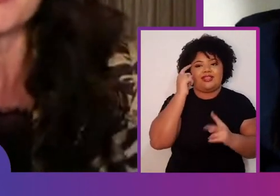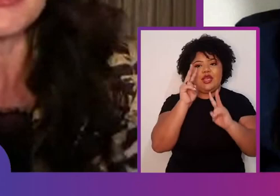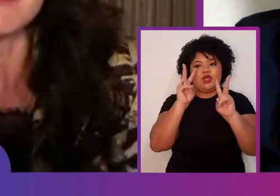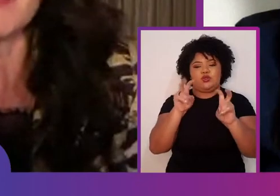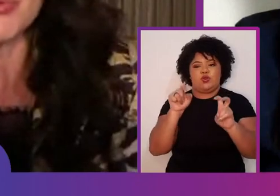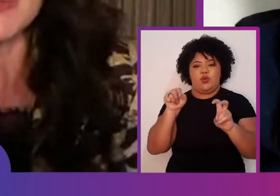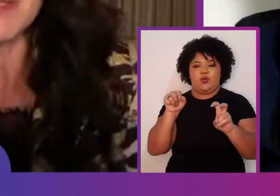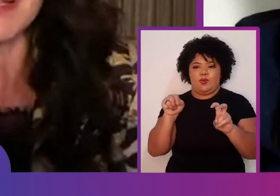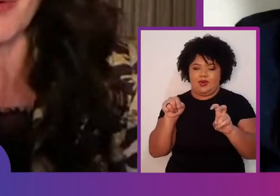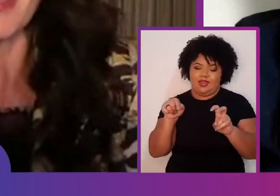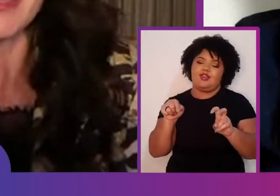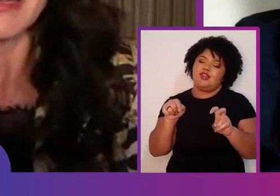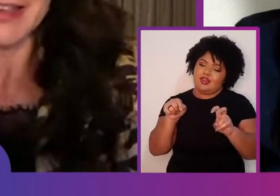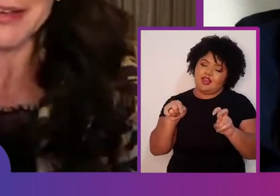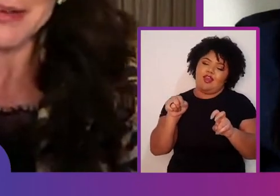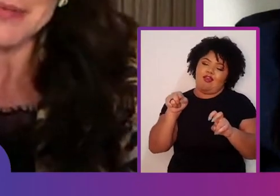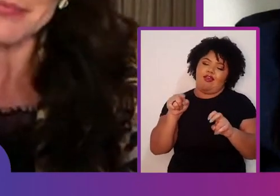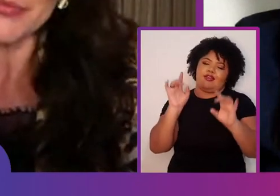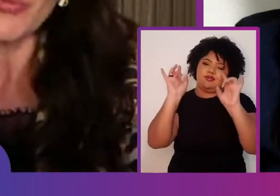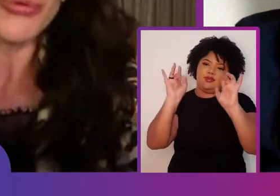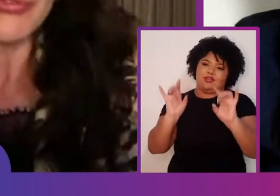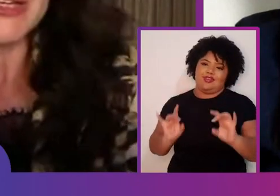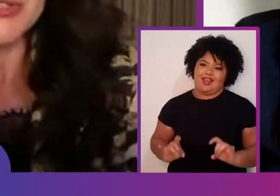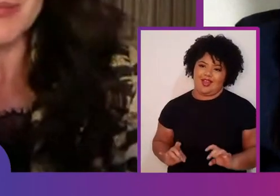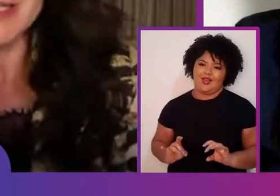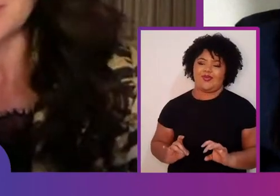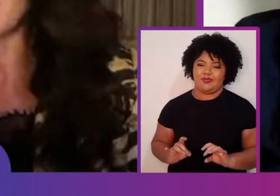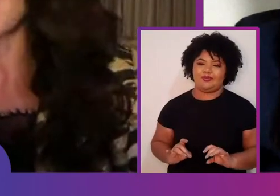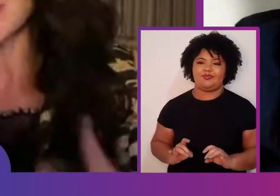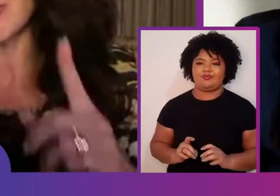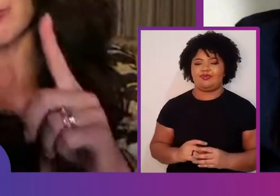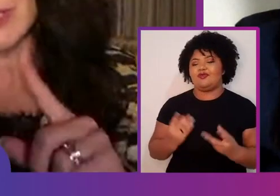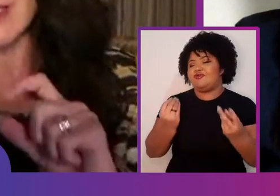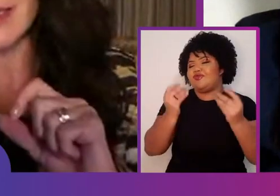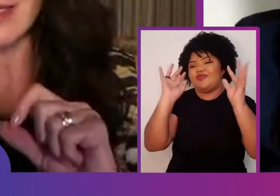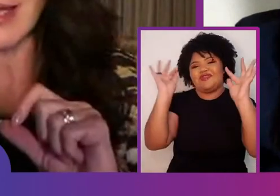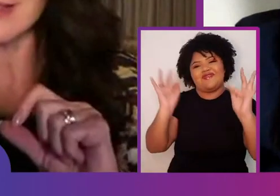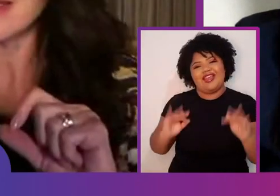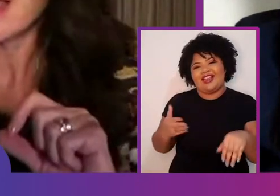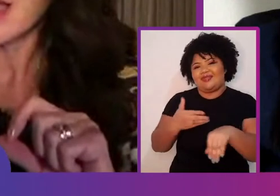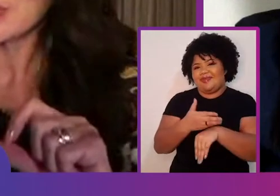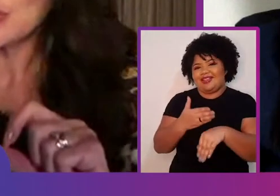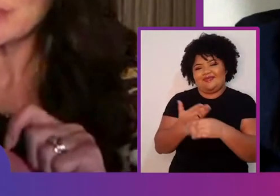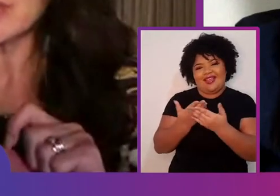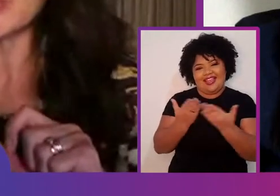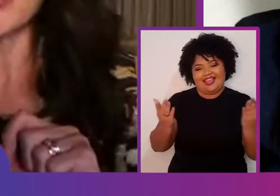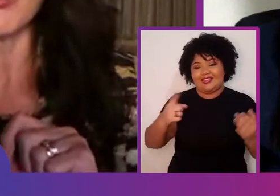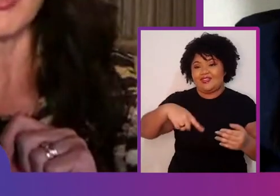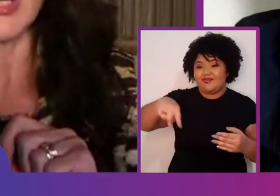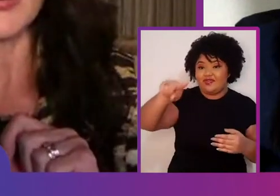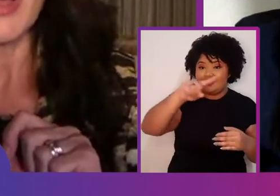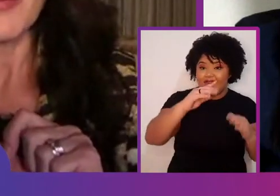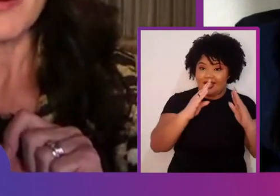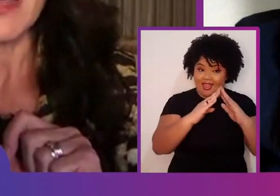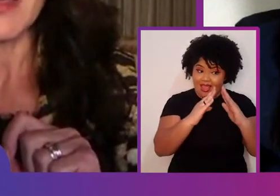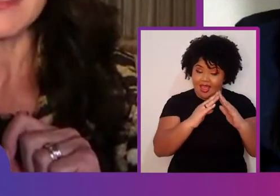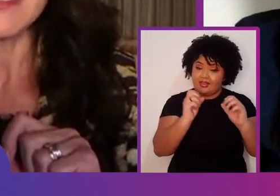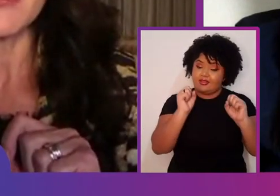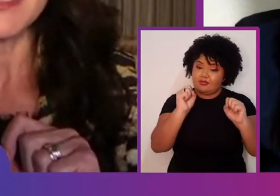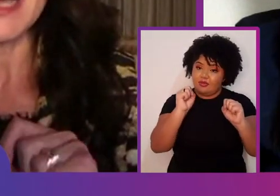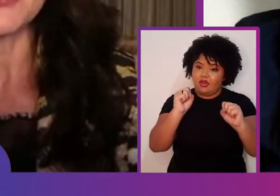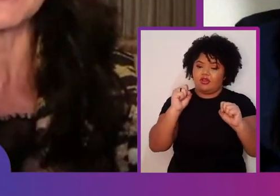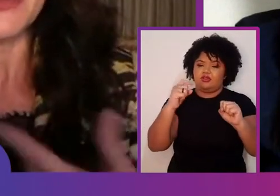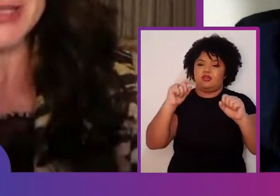Isso realmente é muito especial. Estou muito feliz de ter participado disso. Você que está em casa, ativa o seu sininho